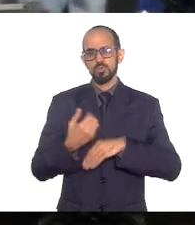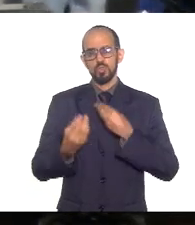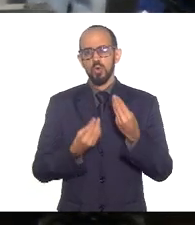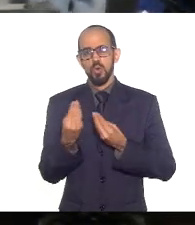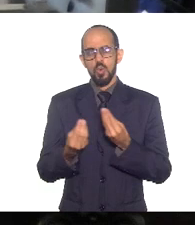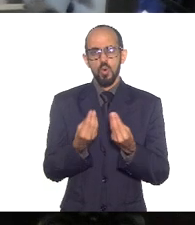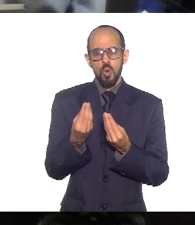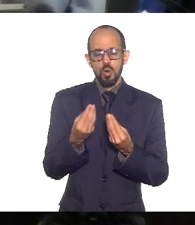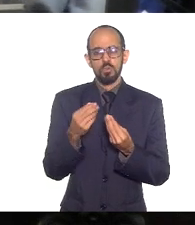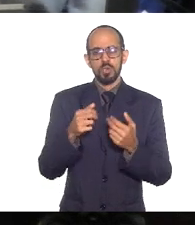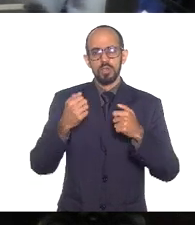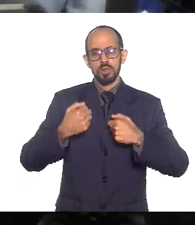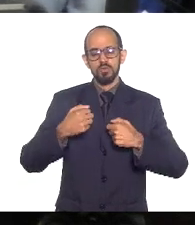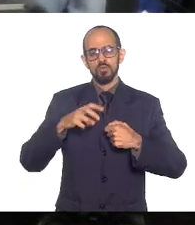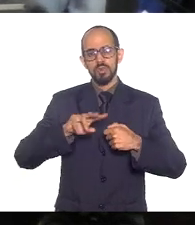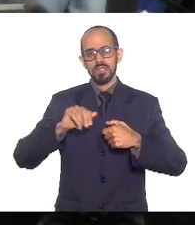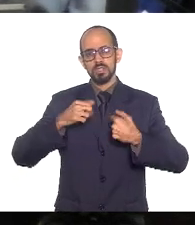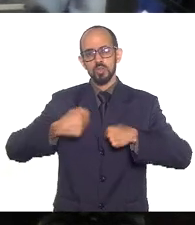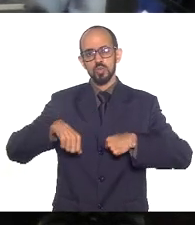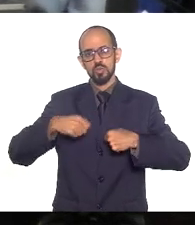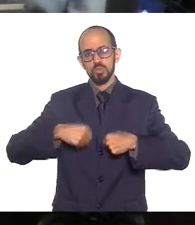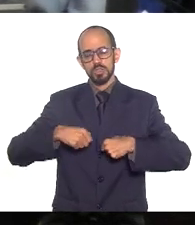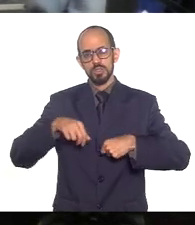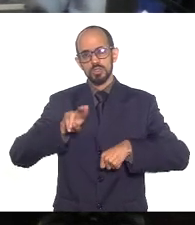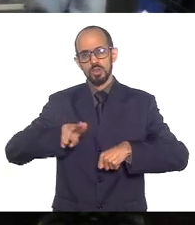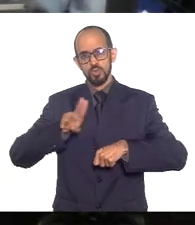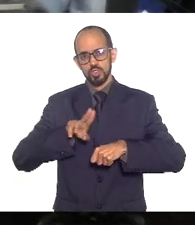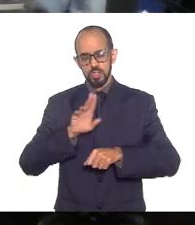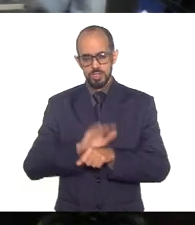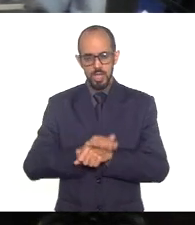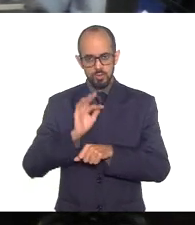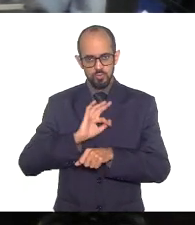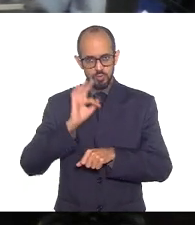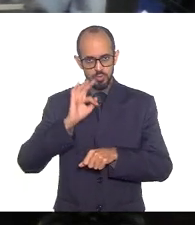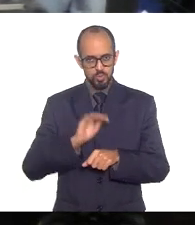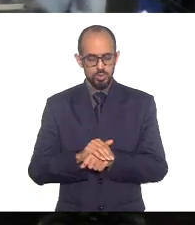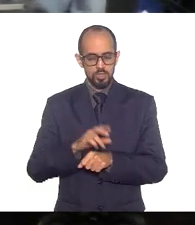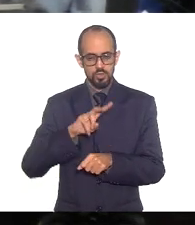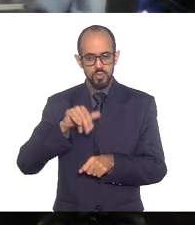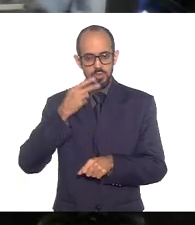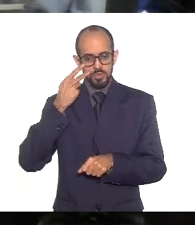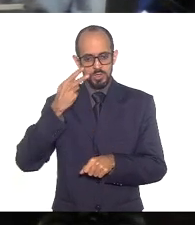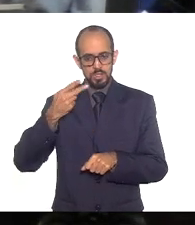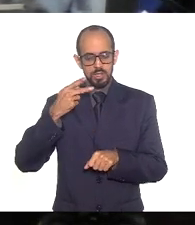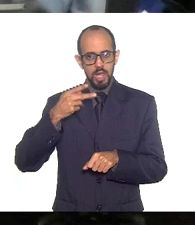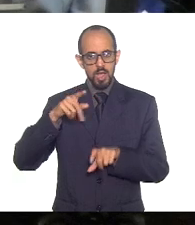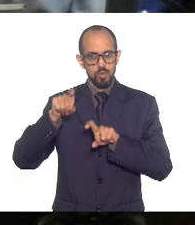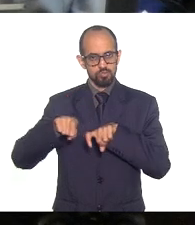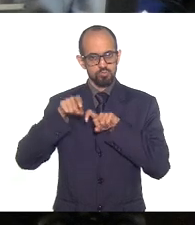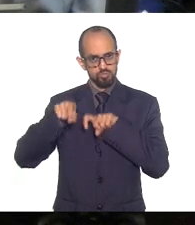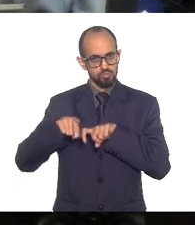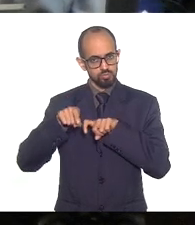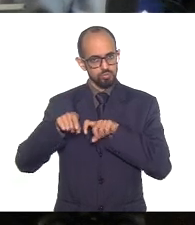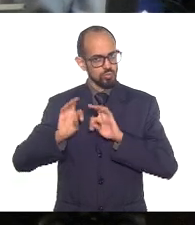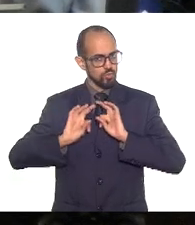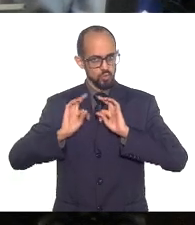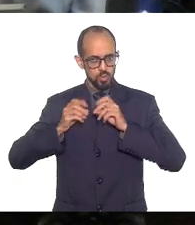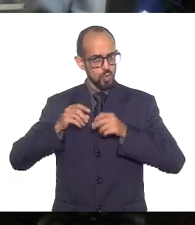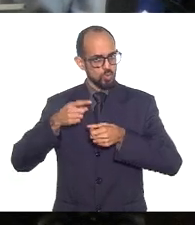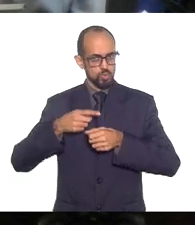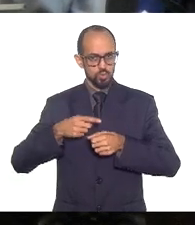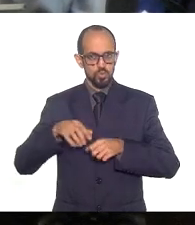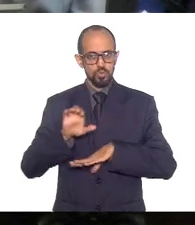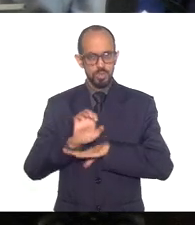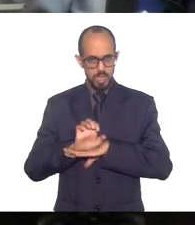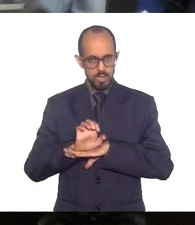fundo soberano deve ser utilizado e vamos também visitar Como já disse as regiões por todo o estado Olha ainda